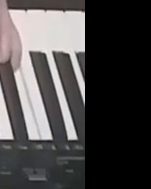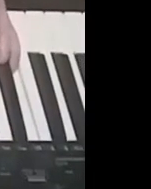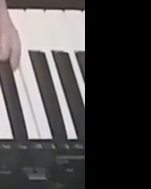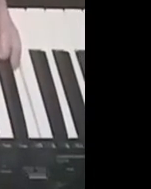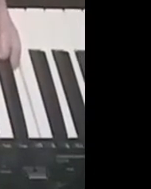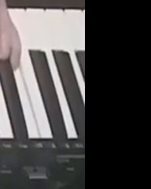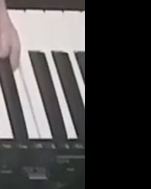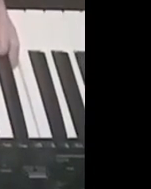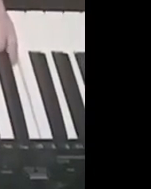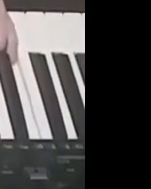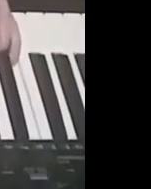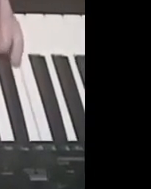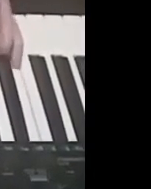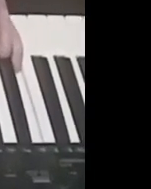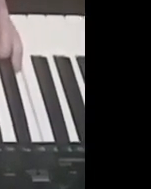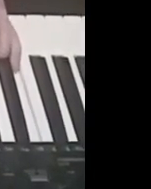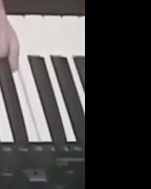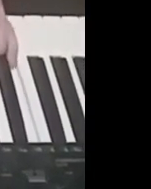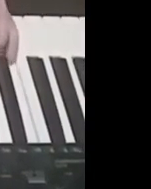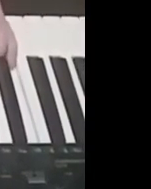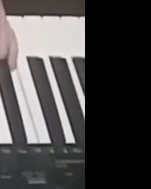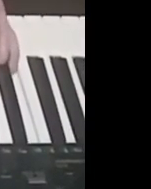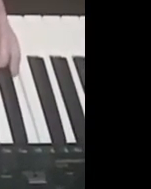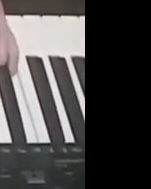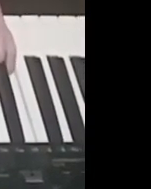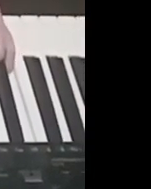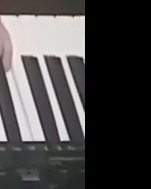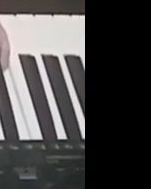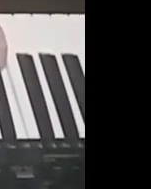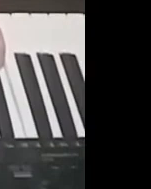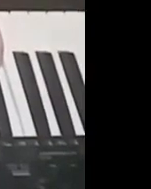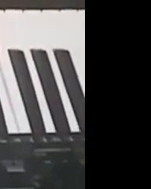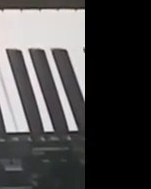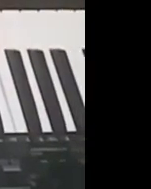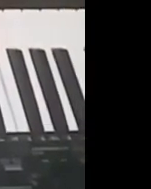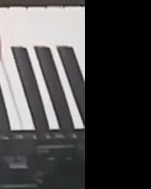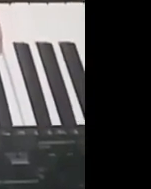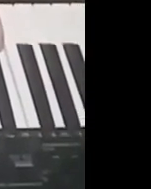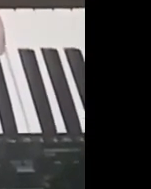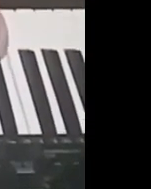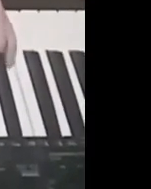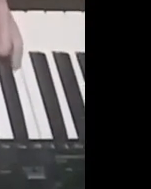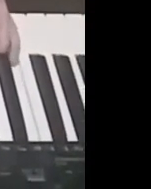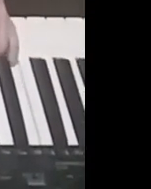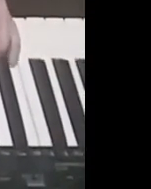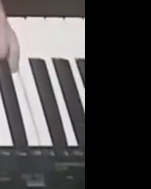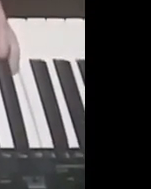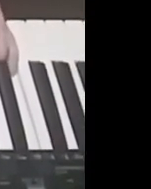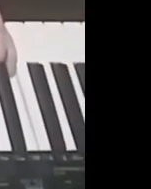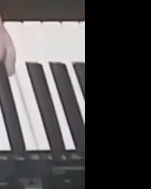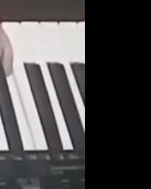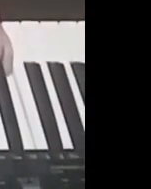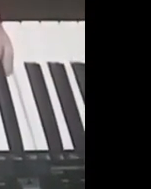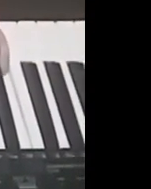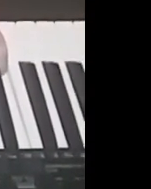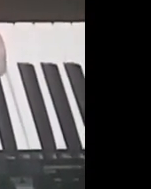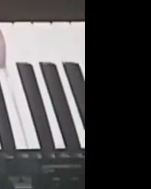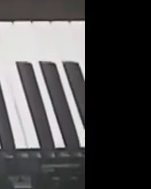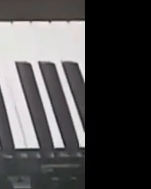bem grande, e conseguindo tocar o seu órgão, né?